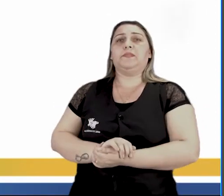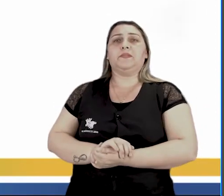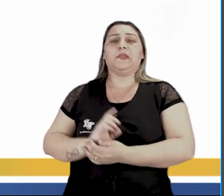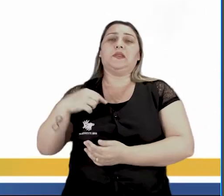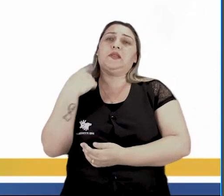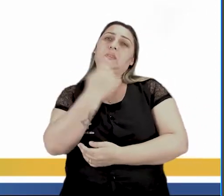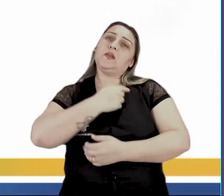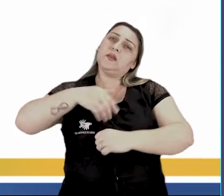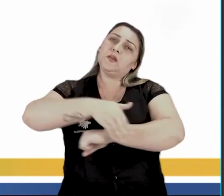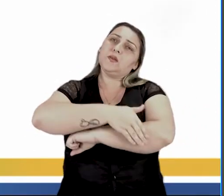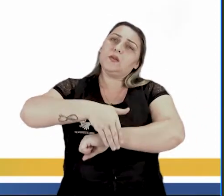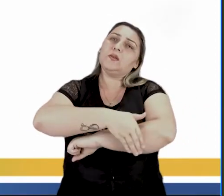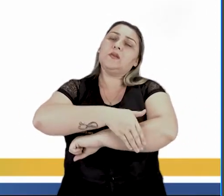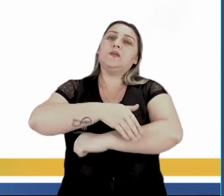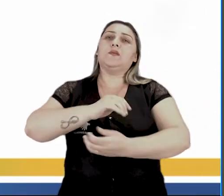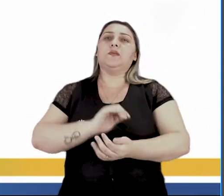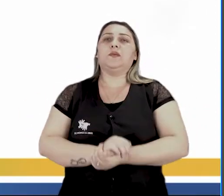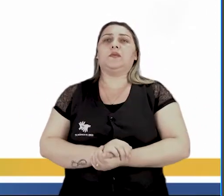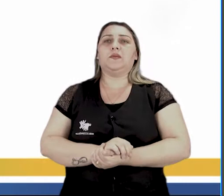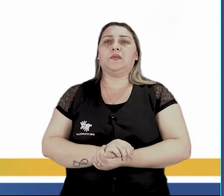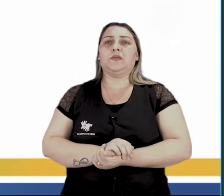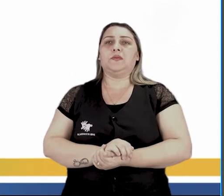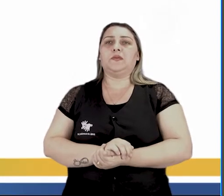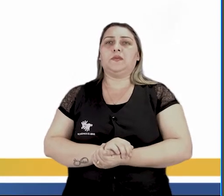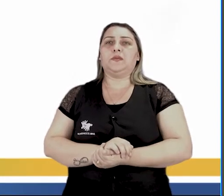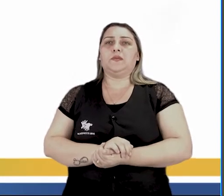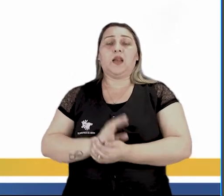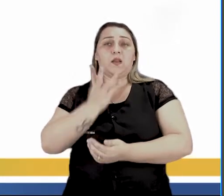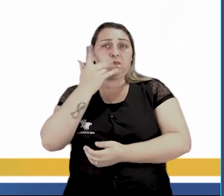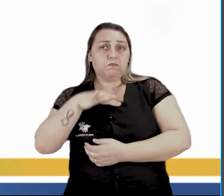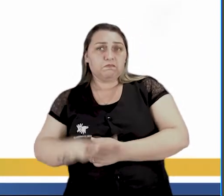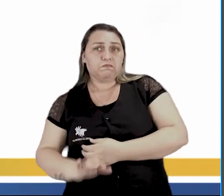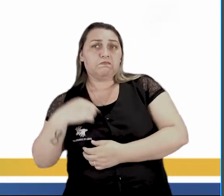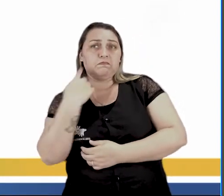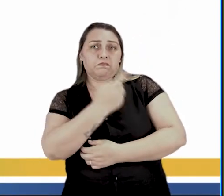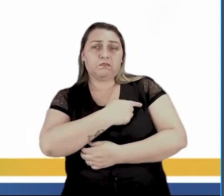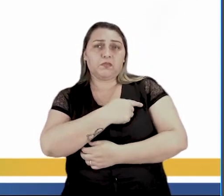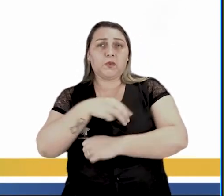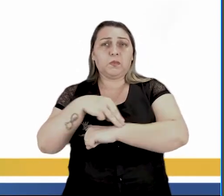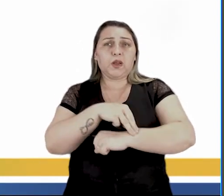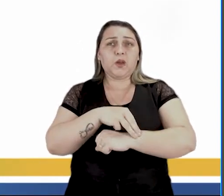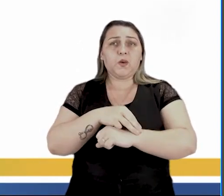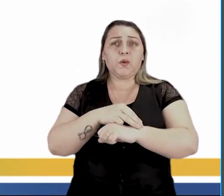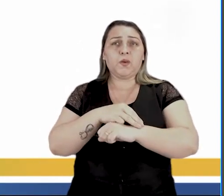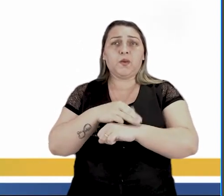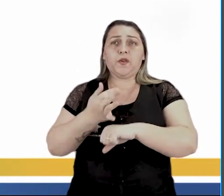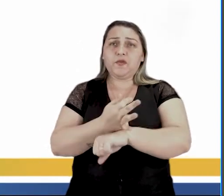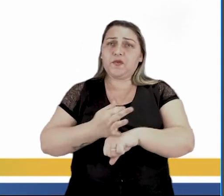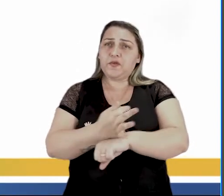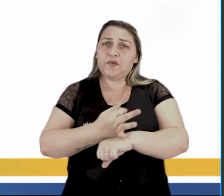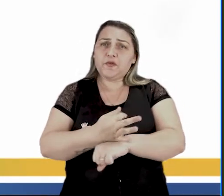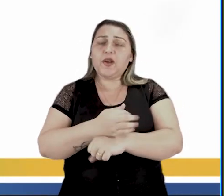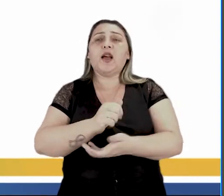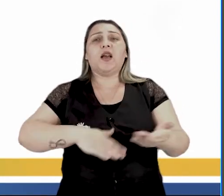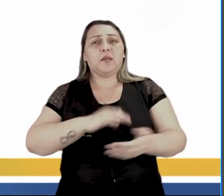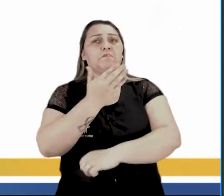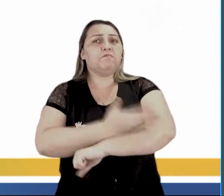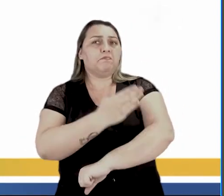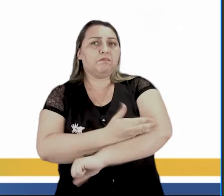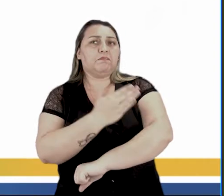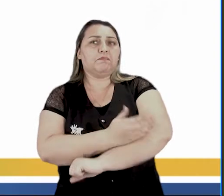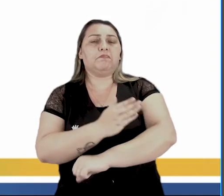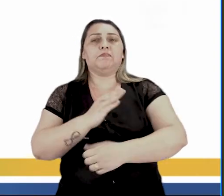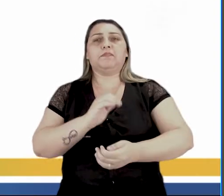nas nossas ruas, com muitas das nossas crianças, inclusive no período de férias é uma atividade que é bastante